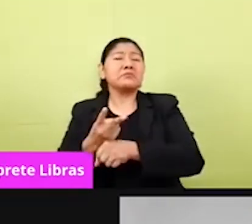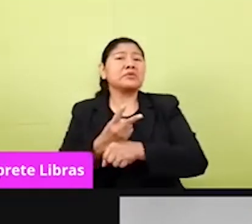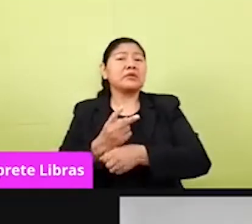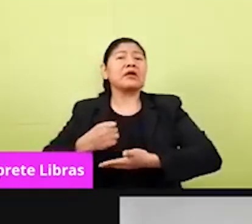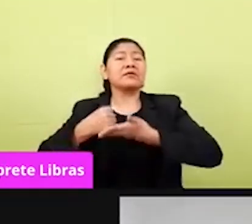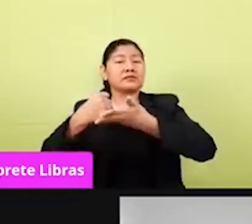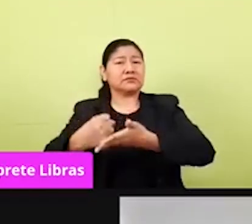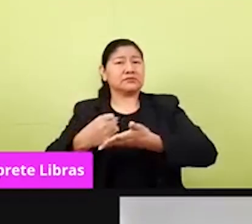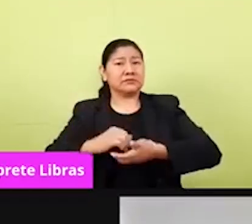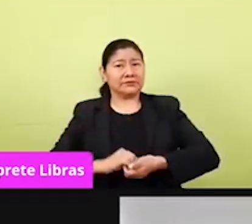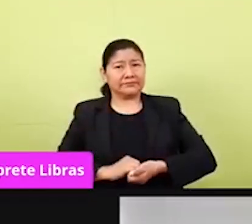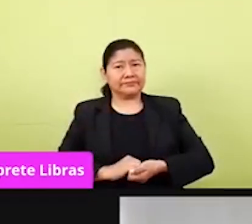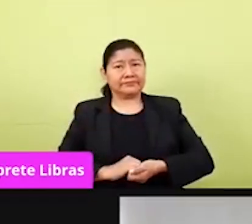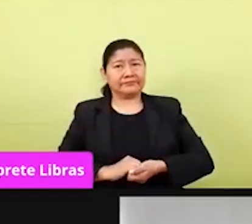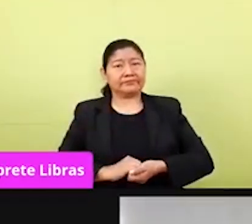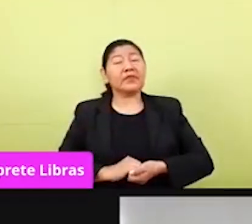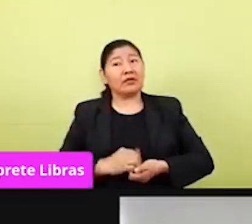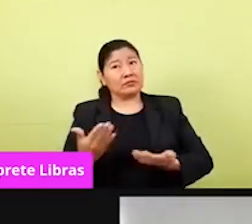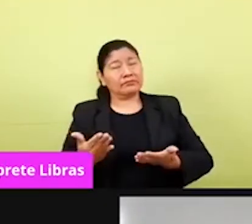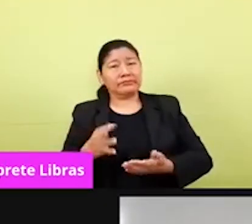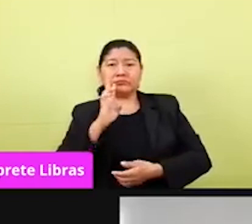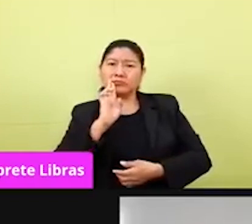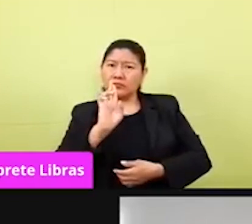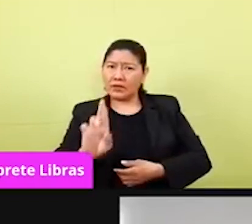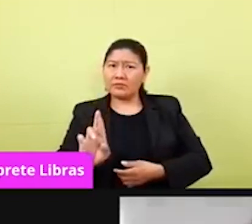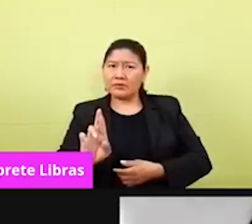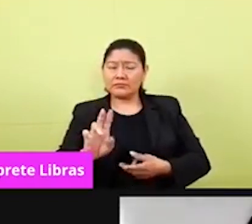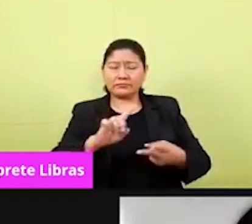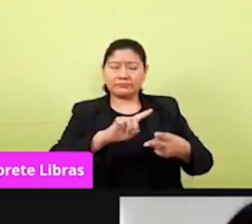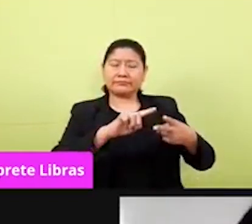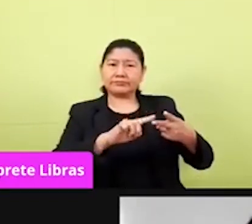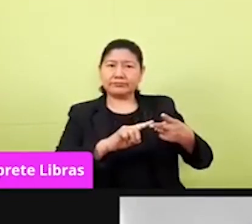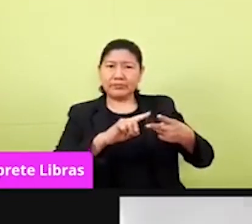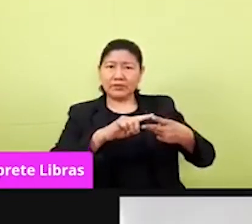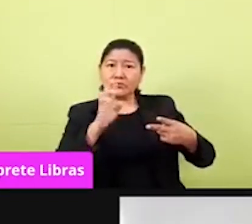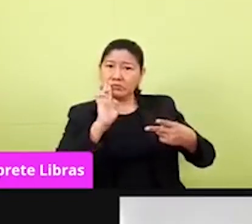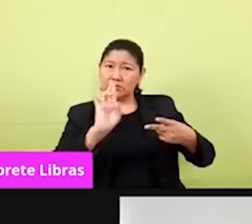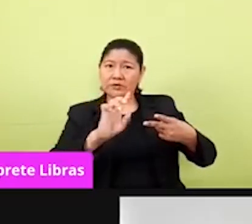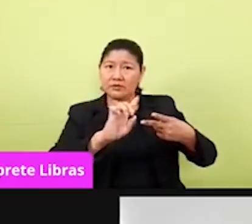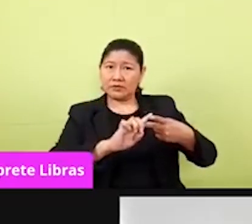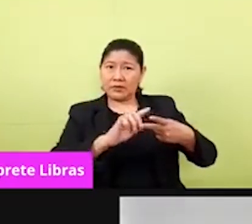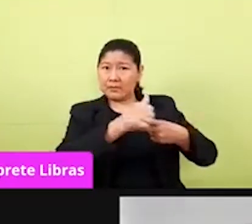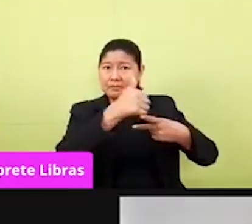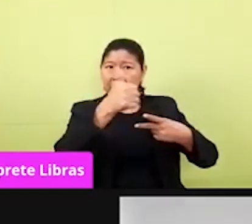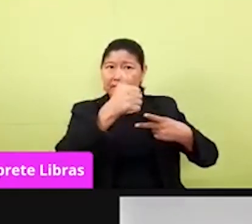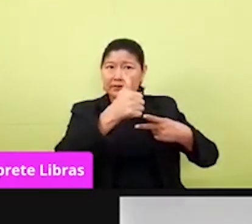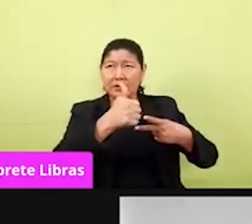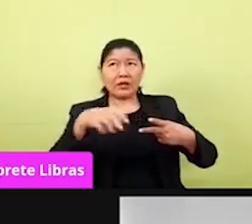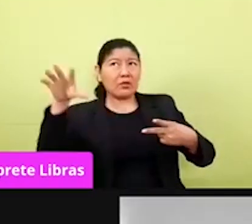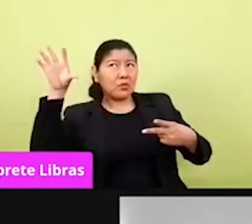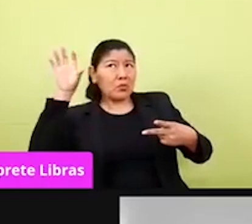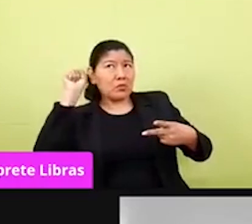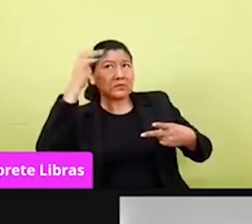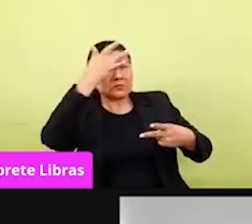enfrentamento. Assim, eu queria colocar duas situações, né, a gente costuma, eu ouço muito as pessoas falarem